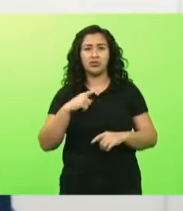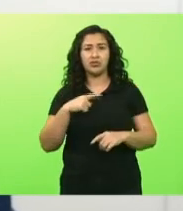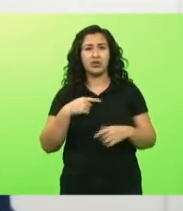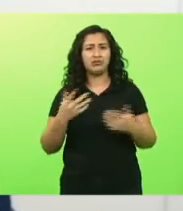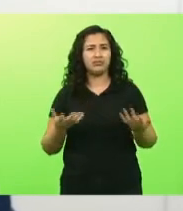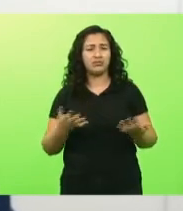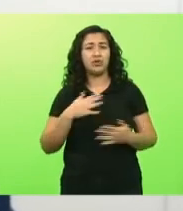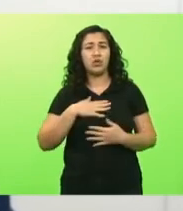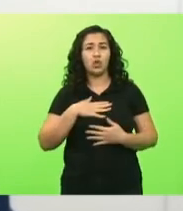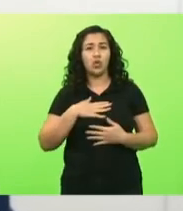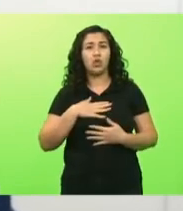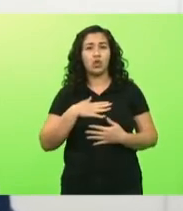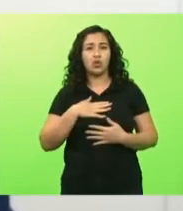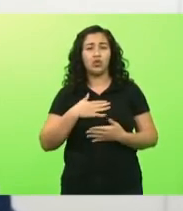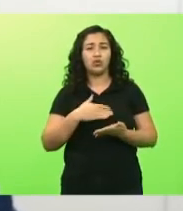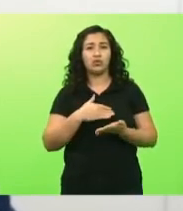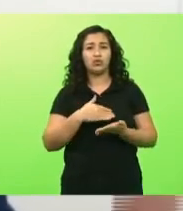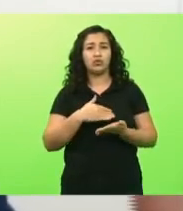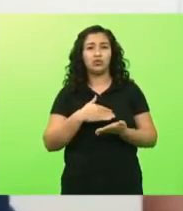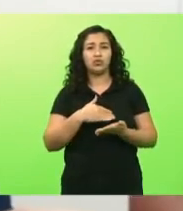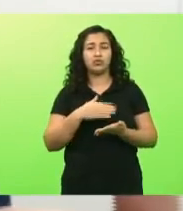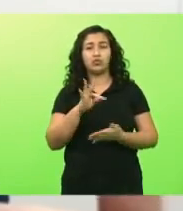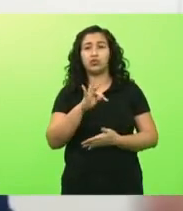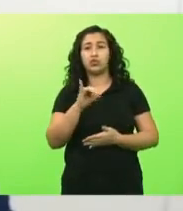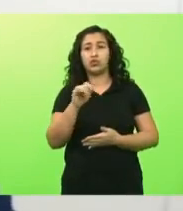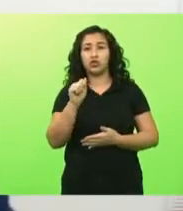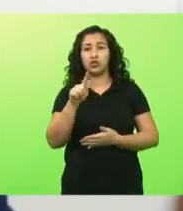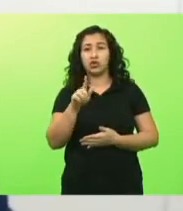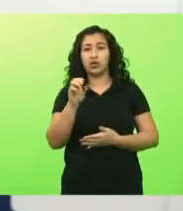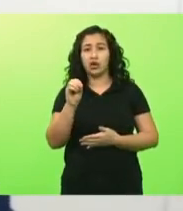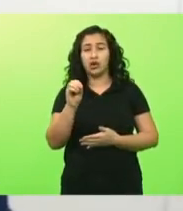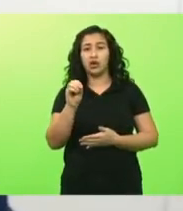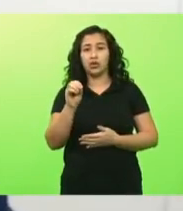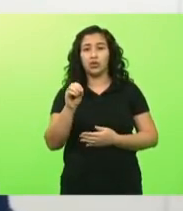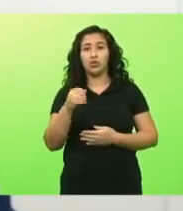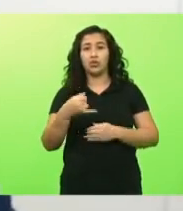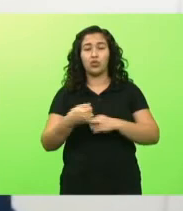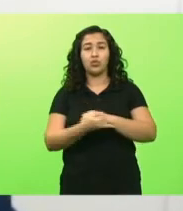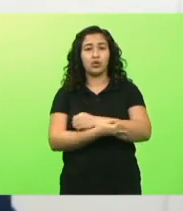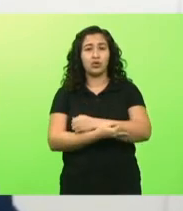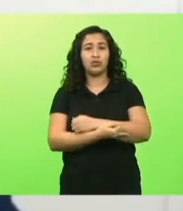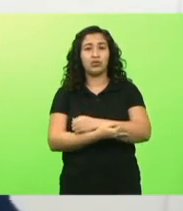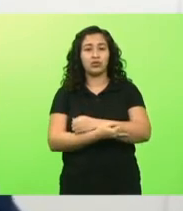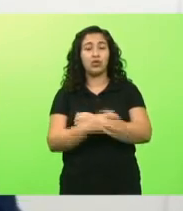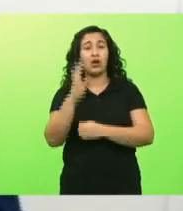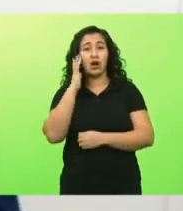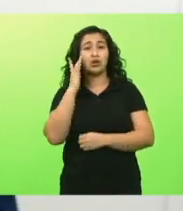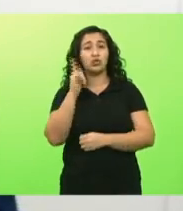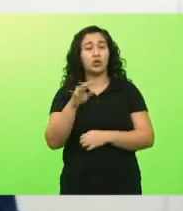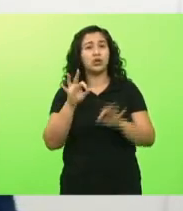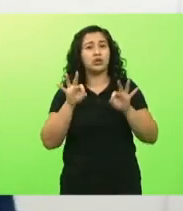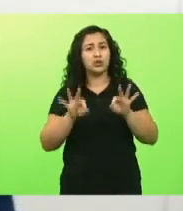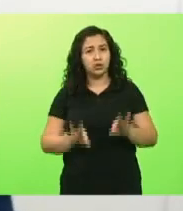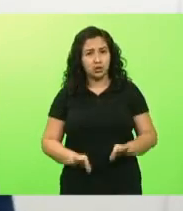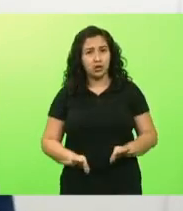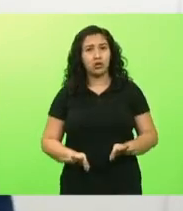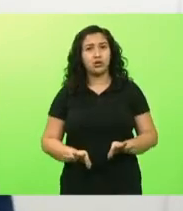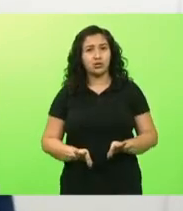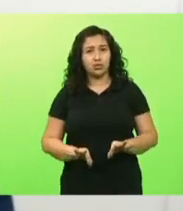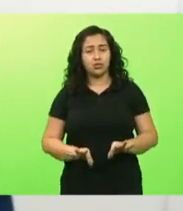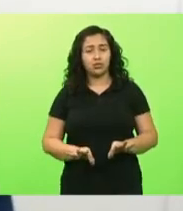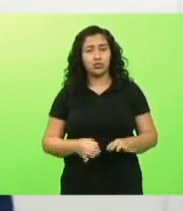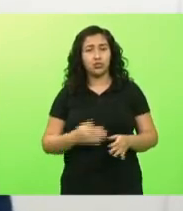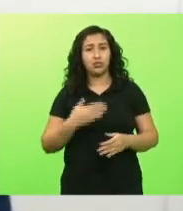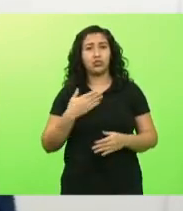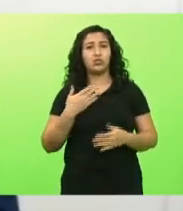Thiago, secretário de infraestrutura, acho ele uma pessoa correta, honesta, e que busca fazer o melhor